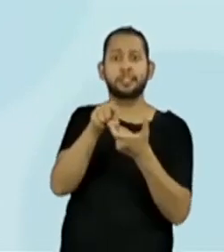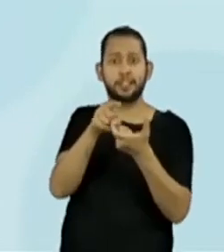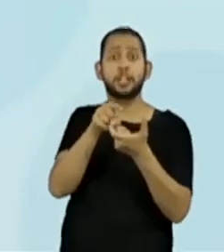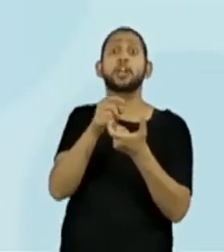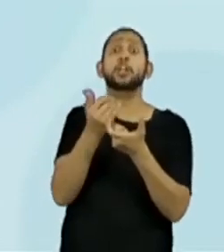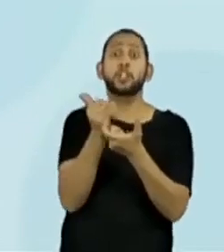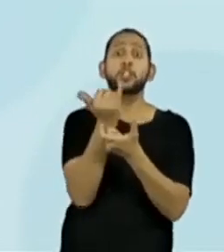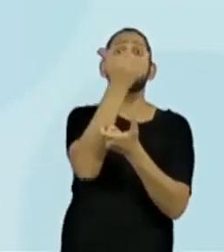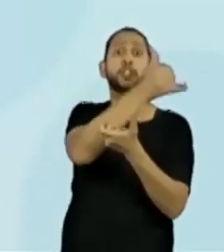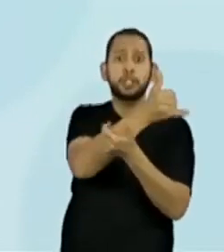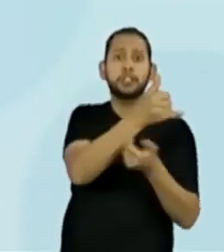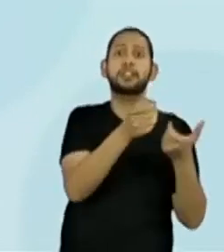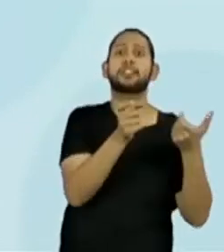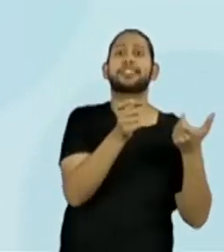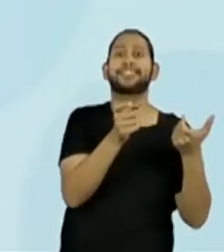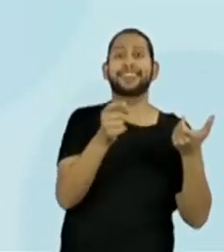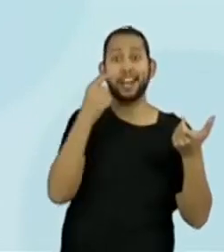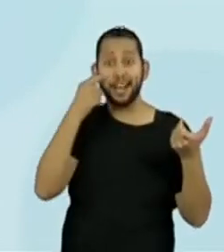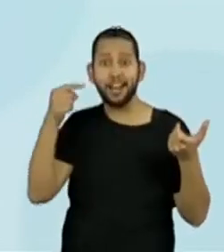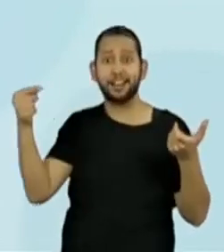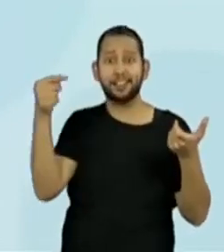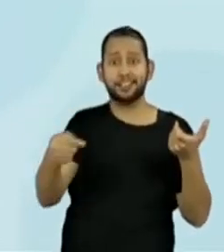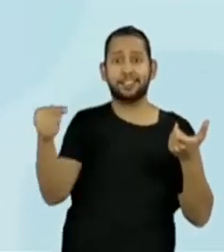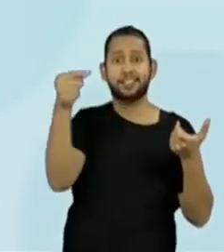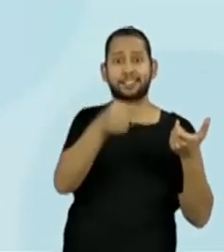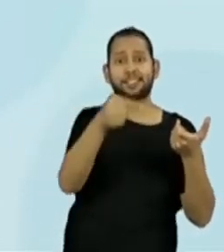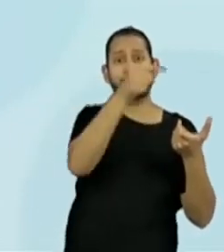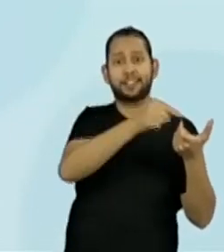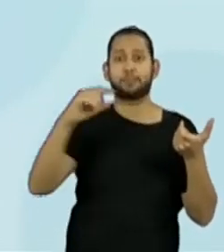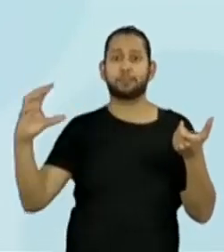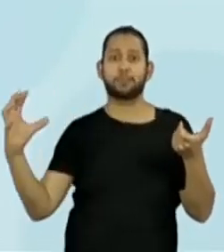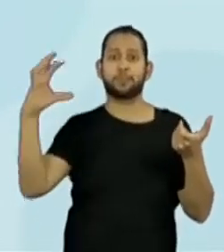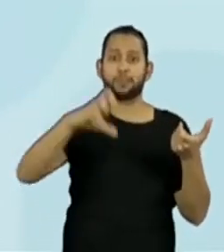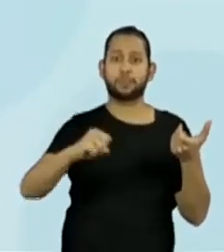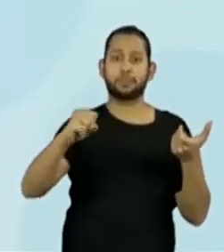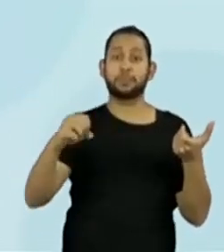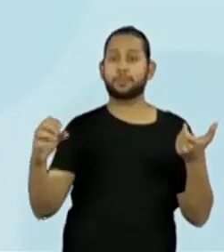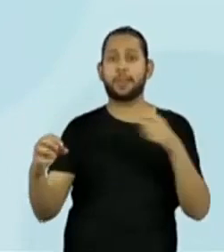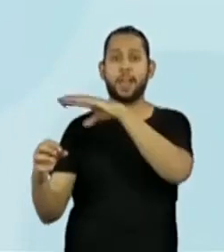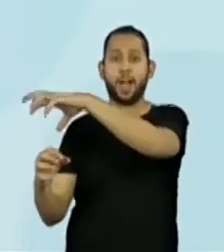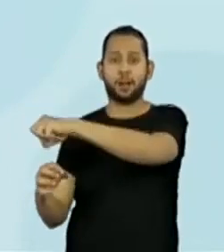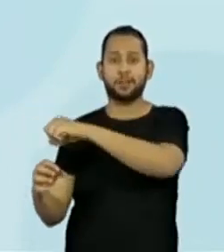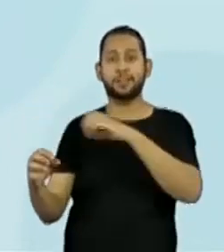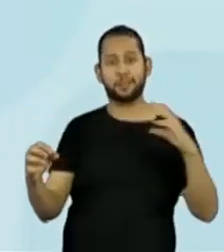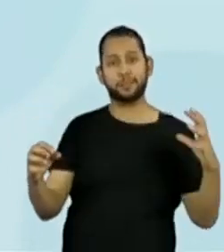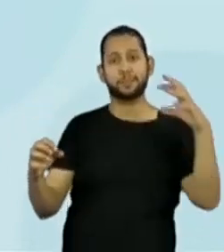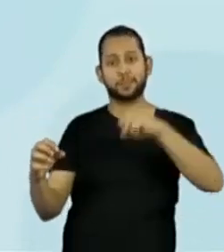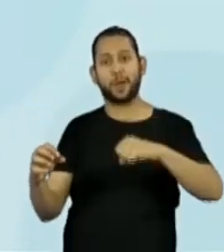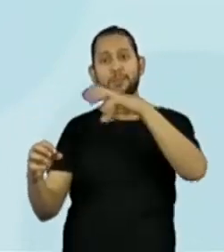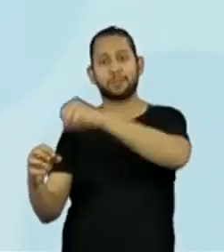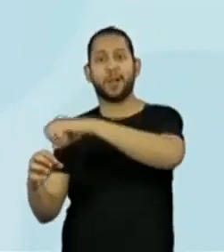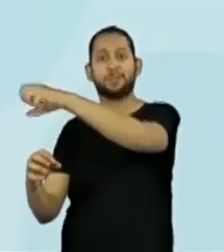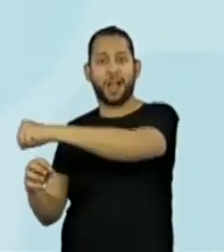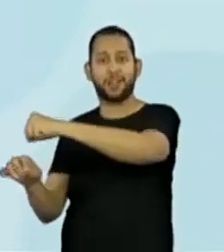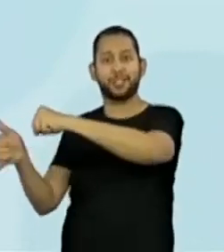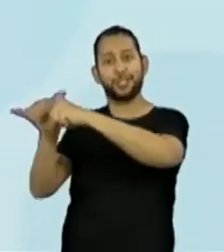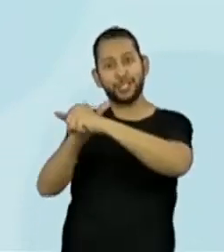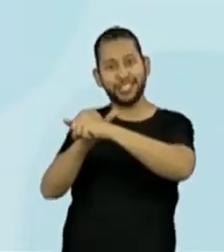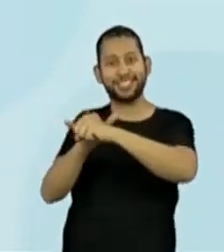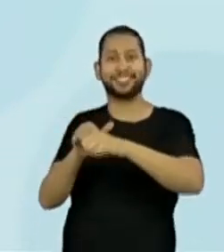vivo para outro, tá? E aqui, finalmente, uma cadeia